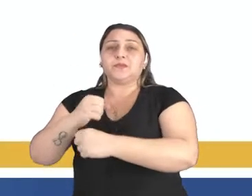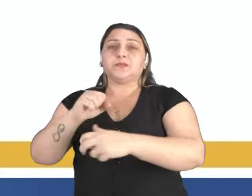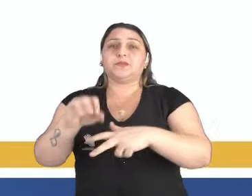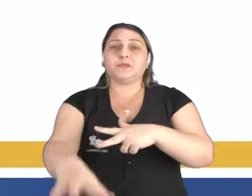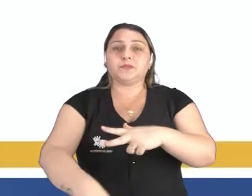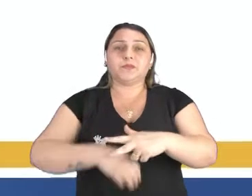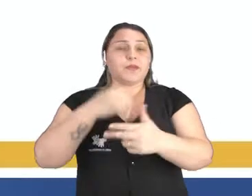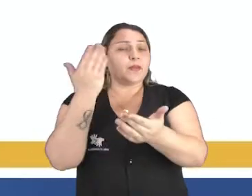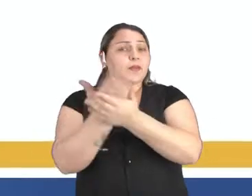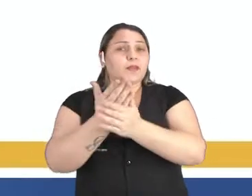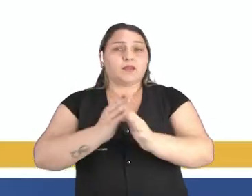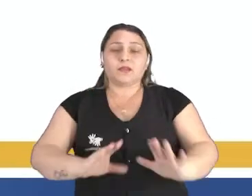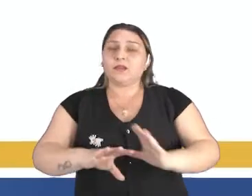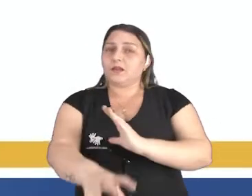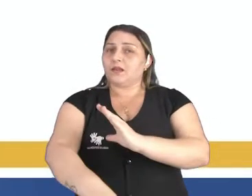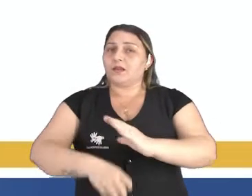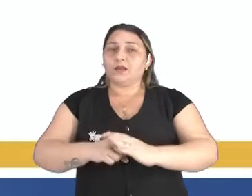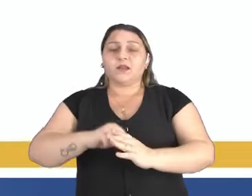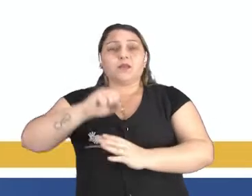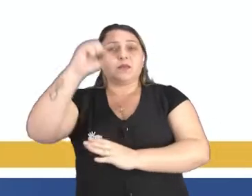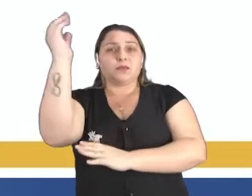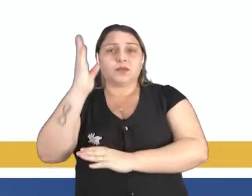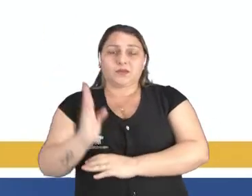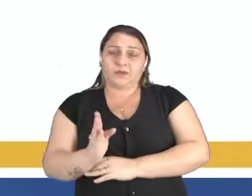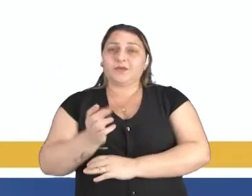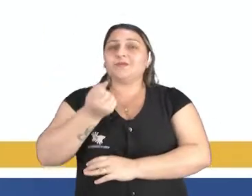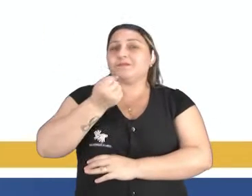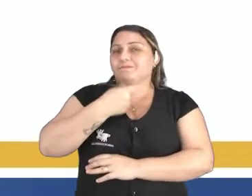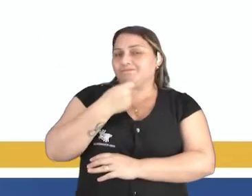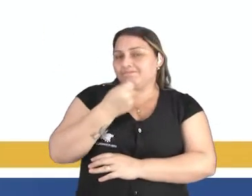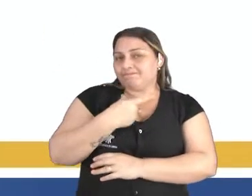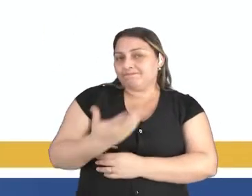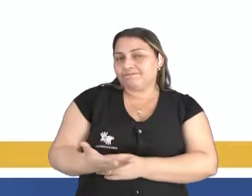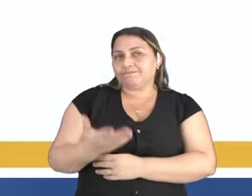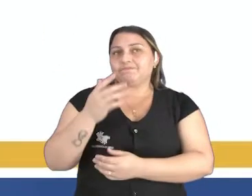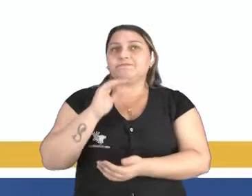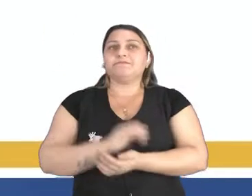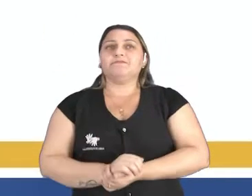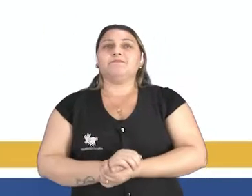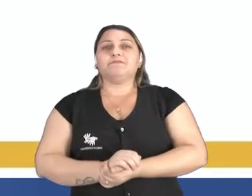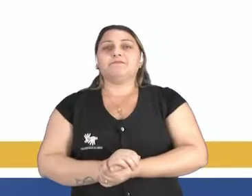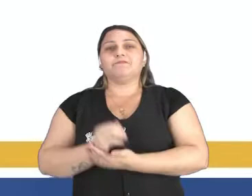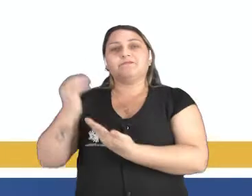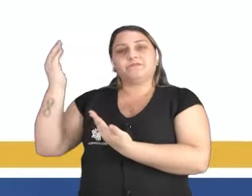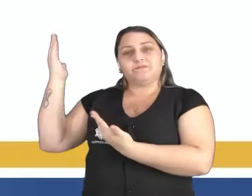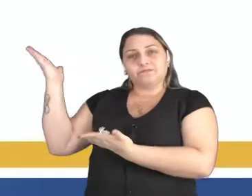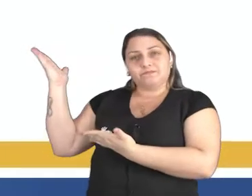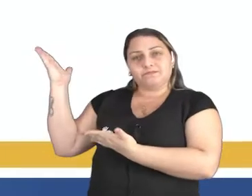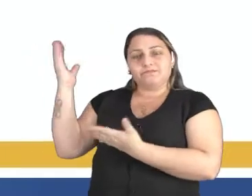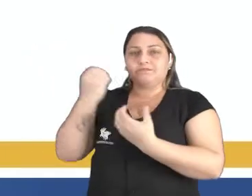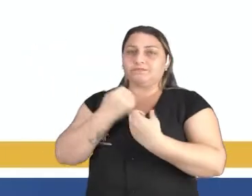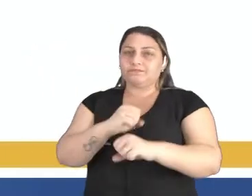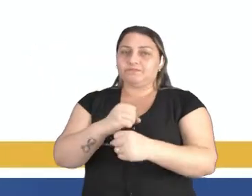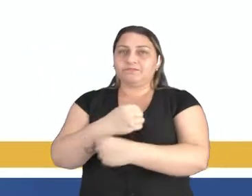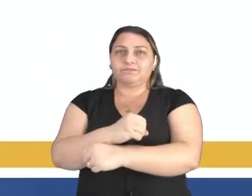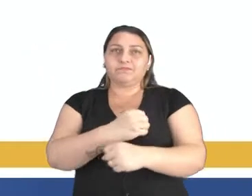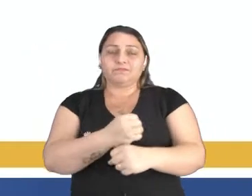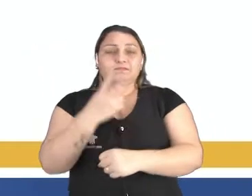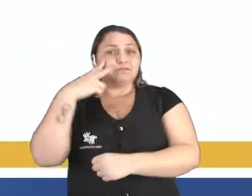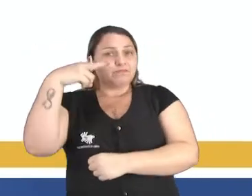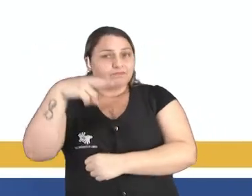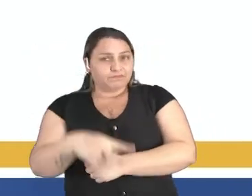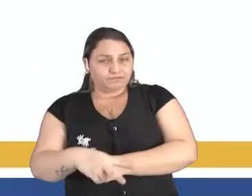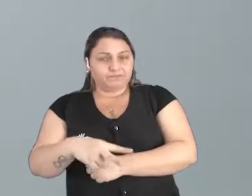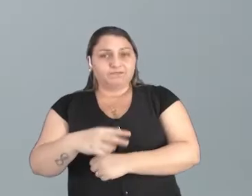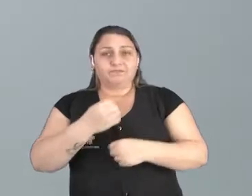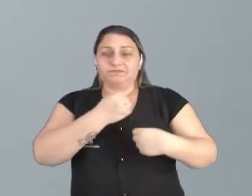que ia acabar com a corrupção do Brasil e aí se tornou uma coisa muito engraçada mesmo esse símbolo aí da vassoura, tá bom, pessoal? Se vocês verem